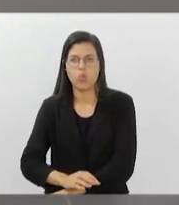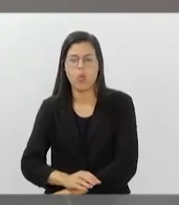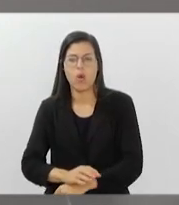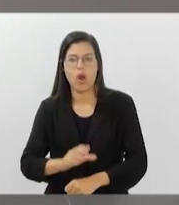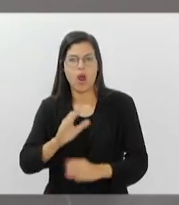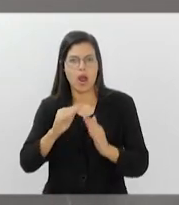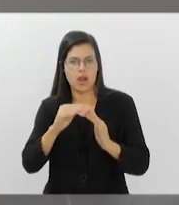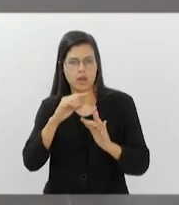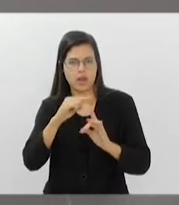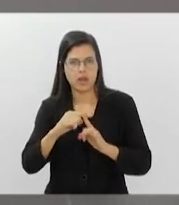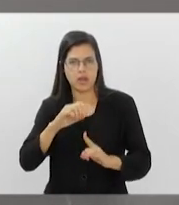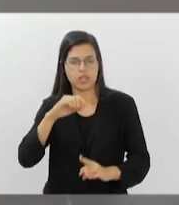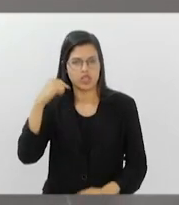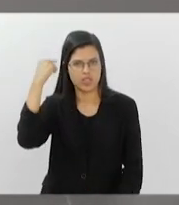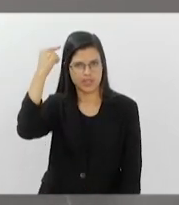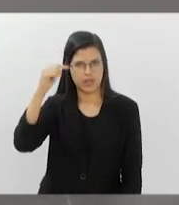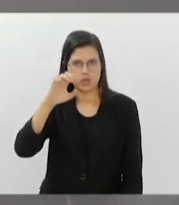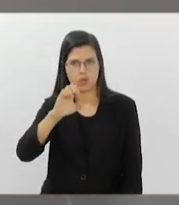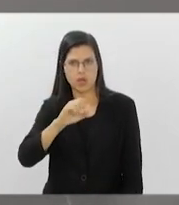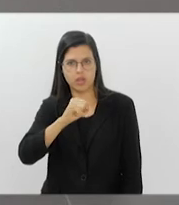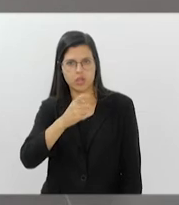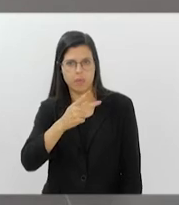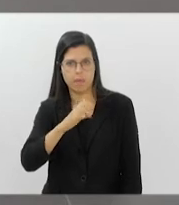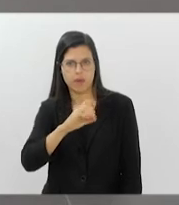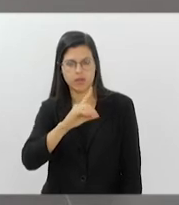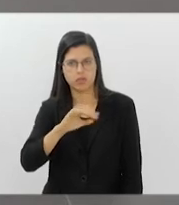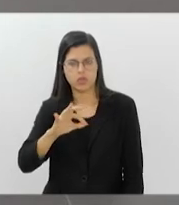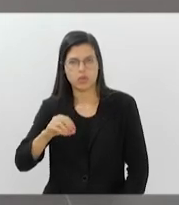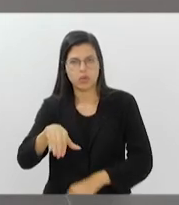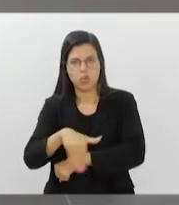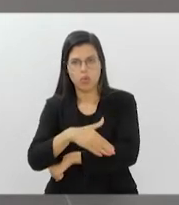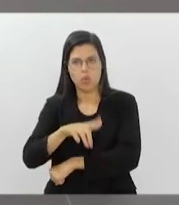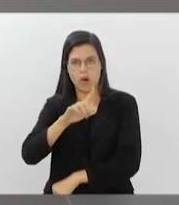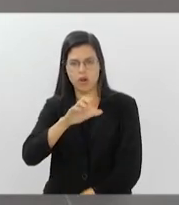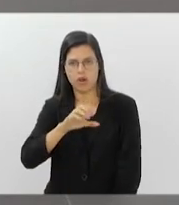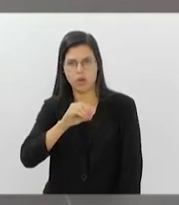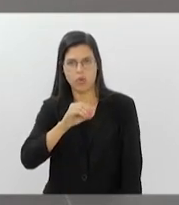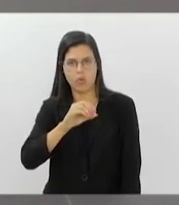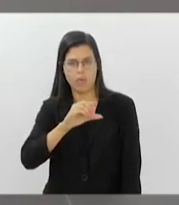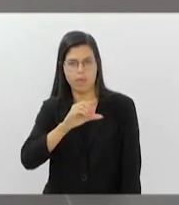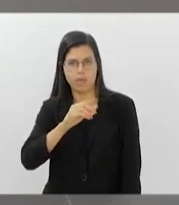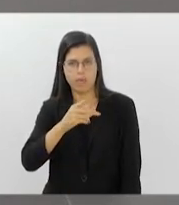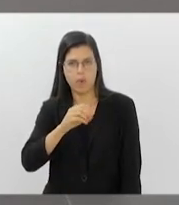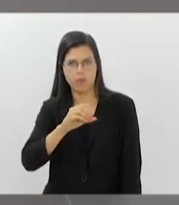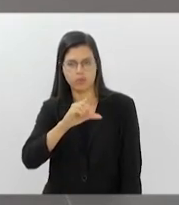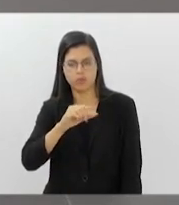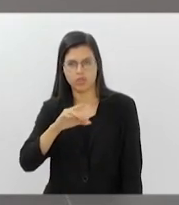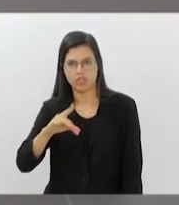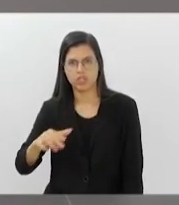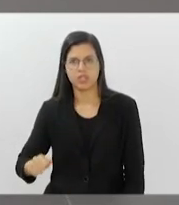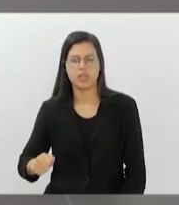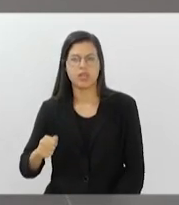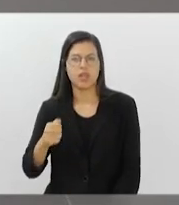Santo Expedito, localizada na rua Leopoldina Rego, número